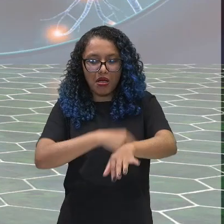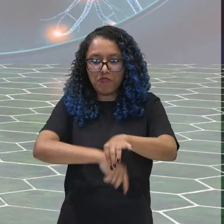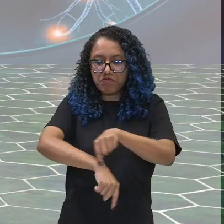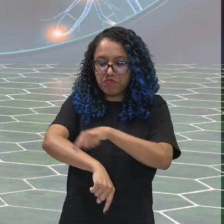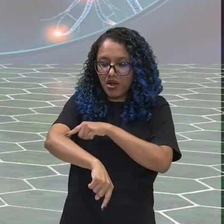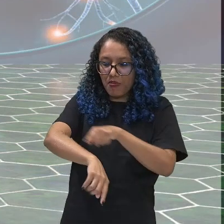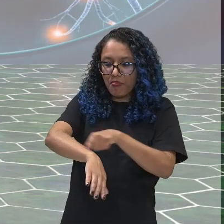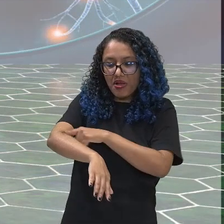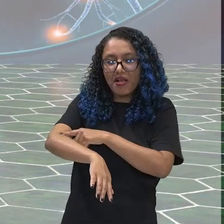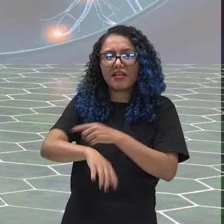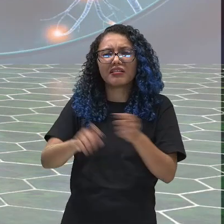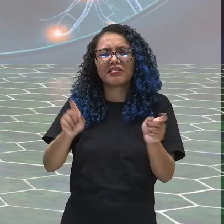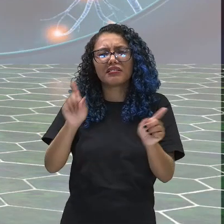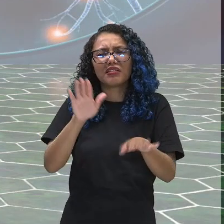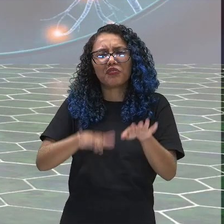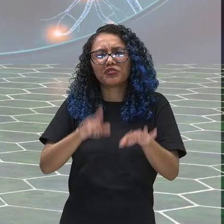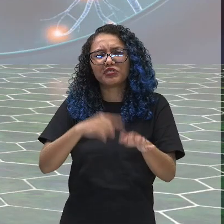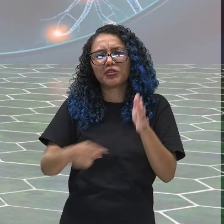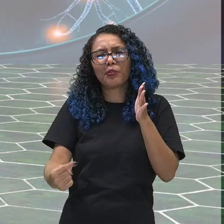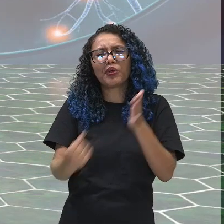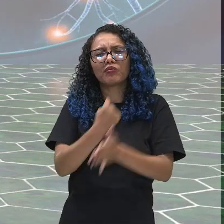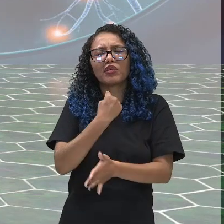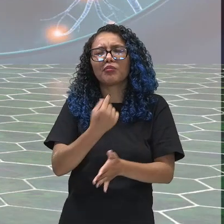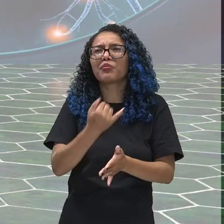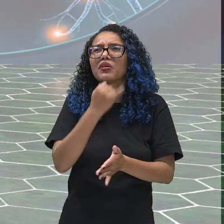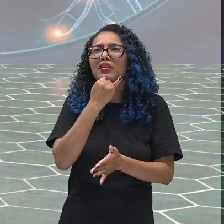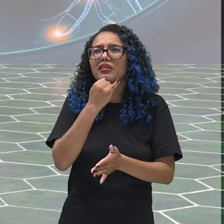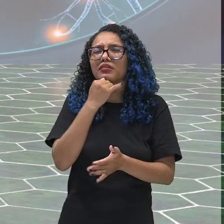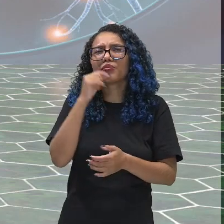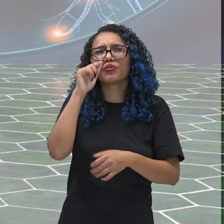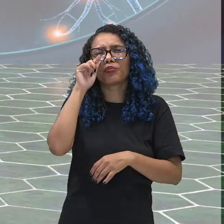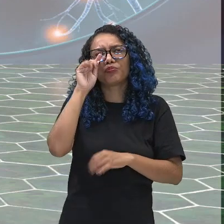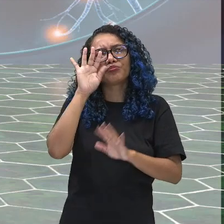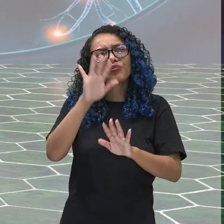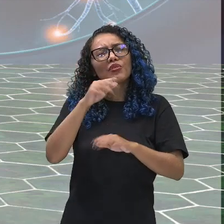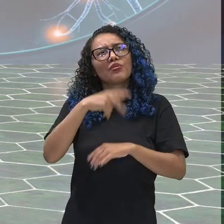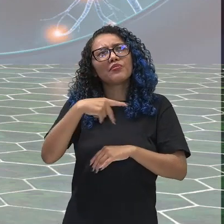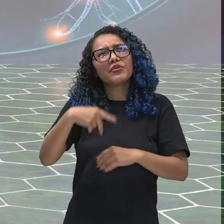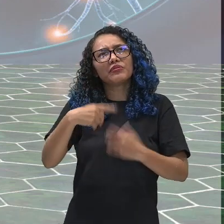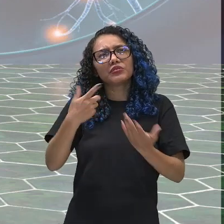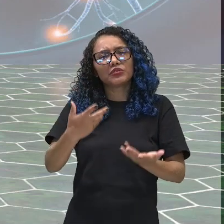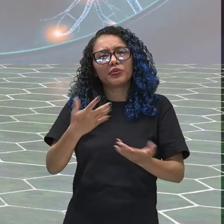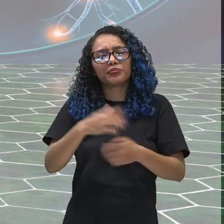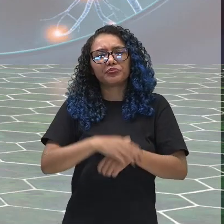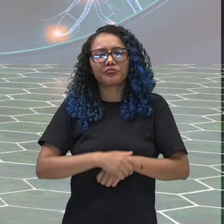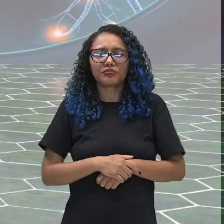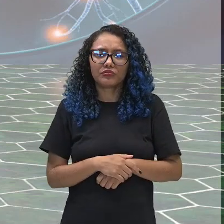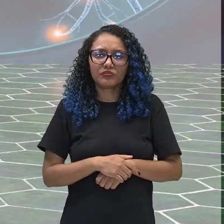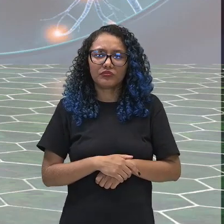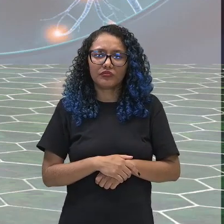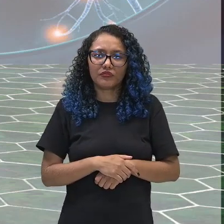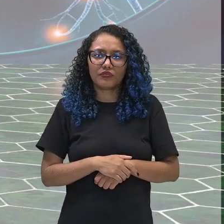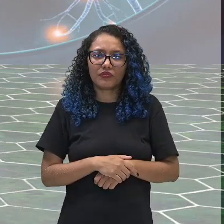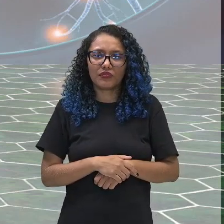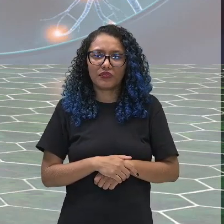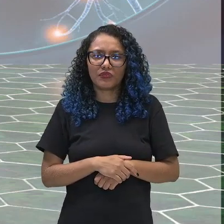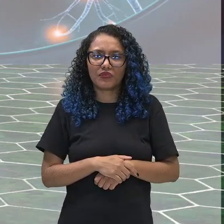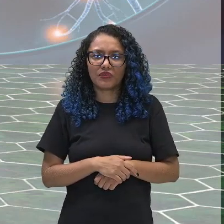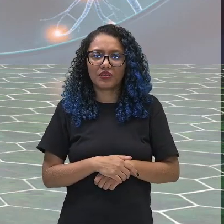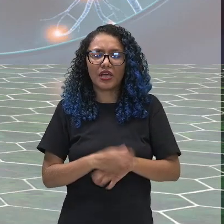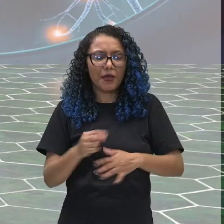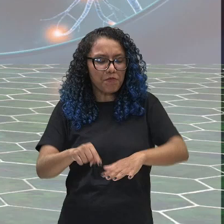já poderia perguntar assim para mim, professor, mas como é que ocorre essa propagação do